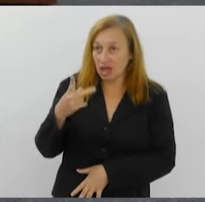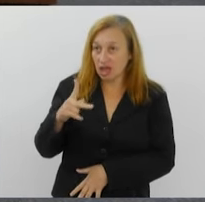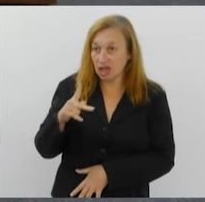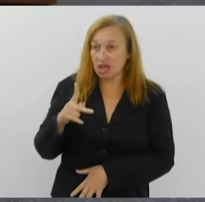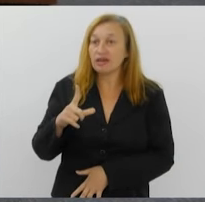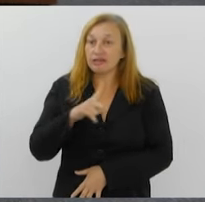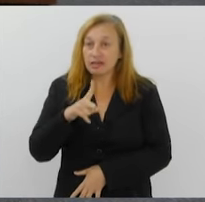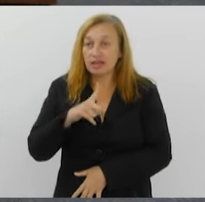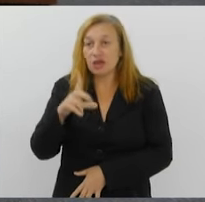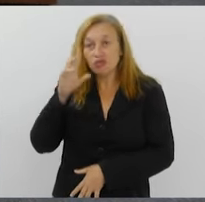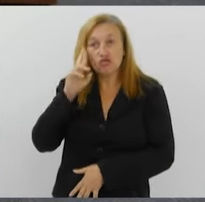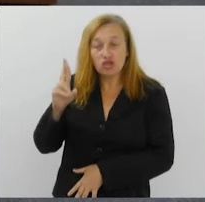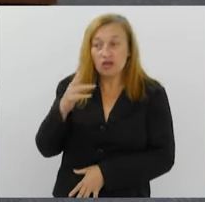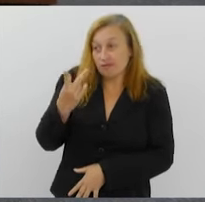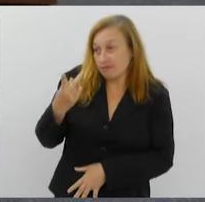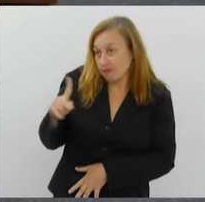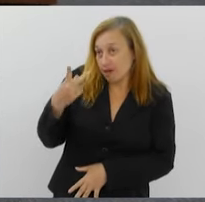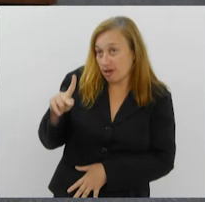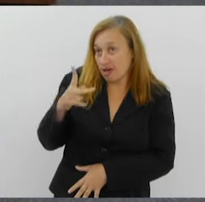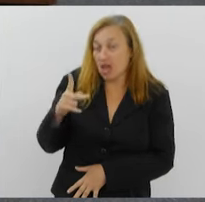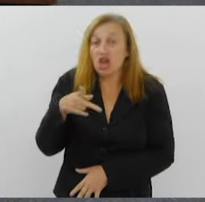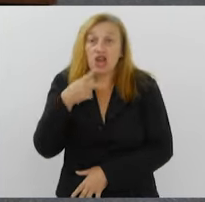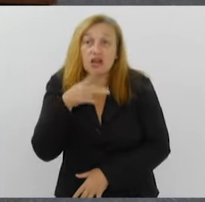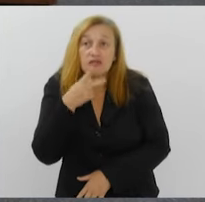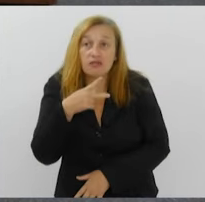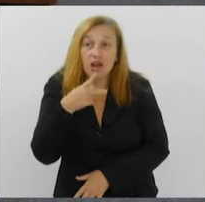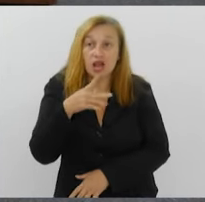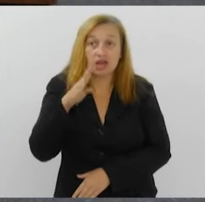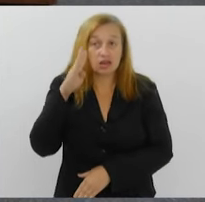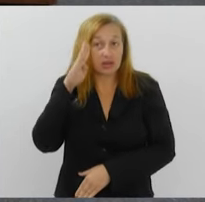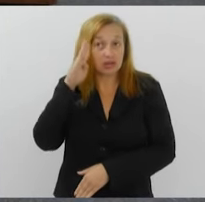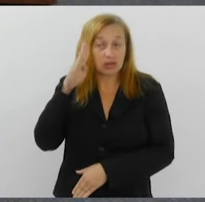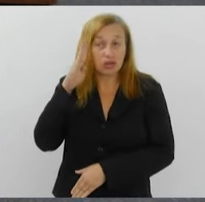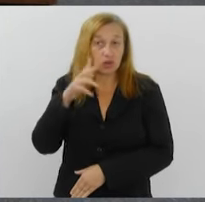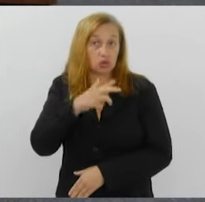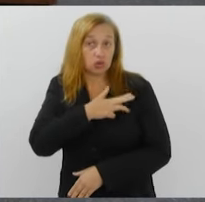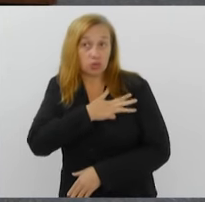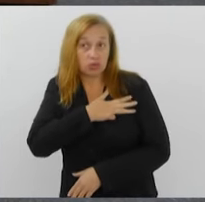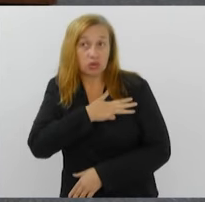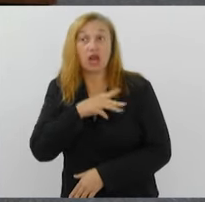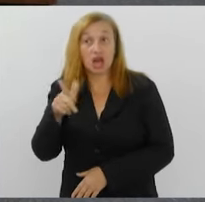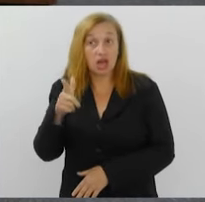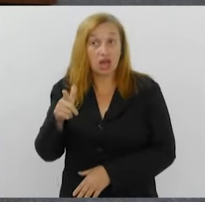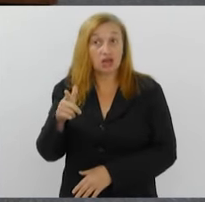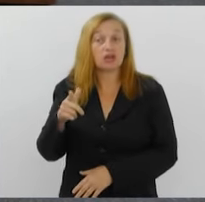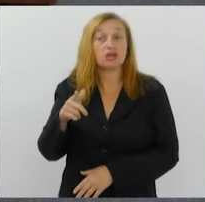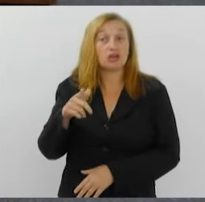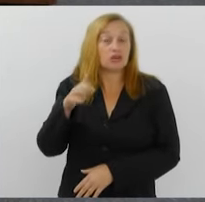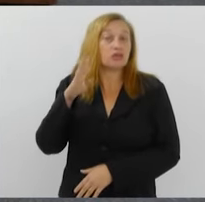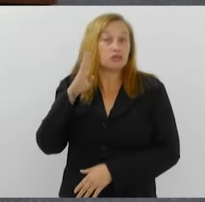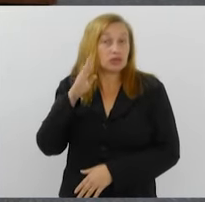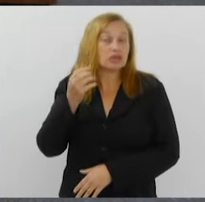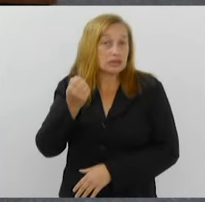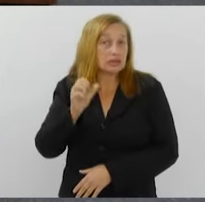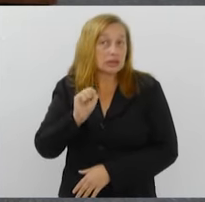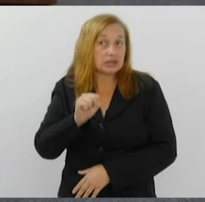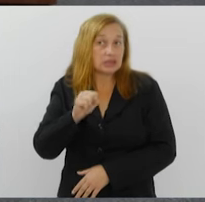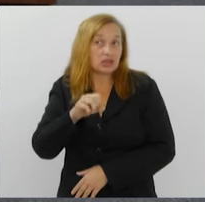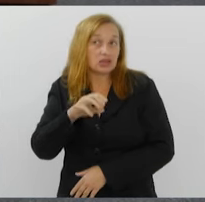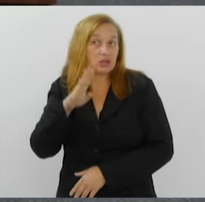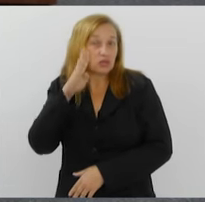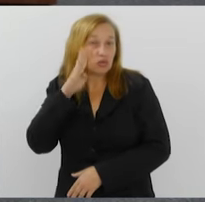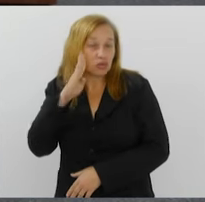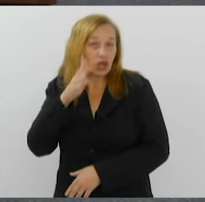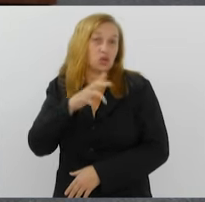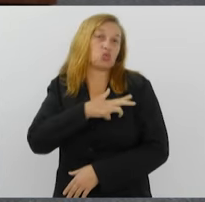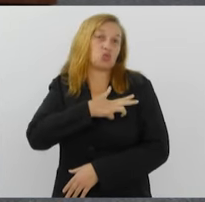alguém. O chefe dele, ele fala que é soldado do Lula. Ele deve ser soldado do Lula. Olha que nível que o sujeito